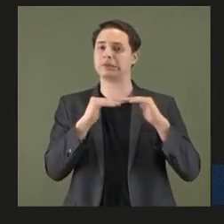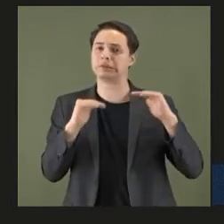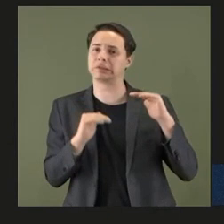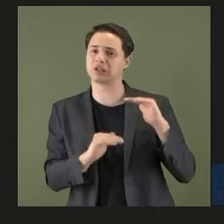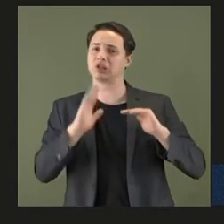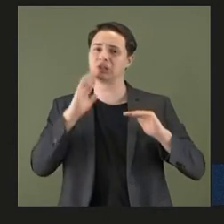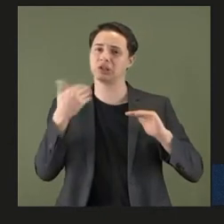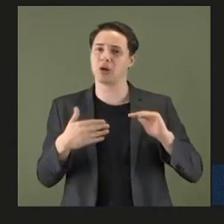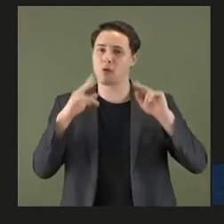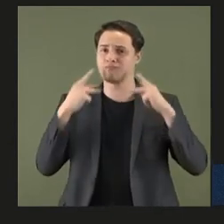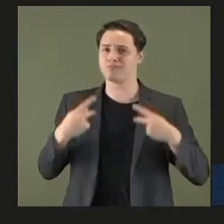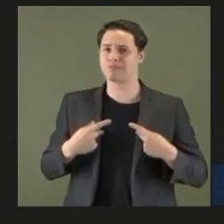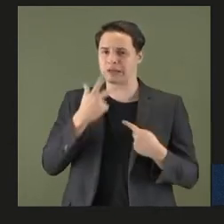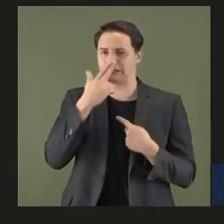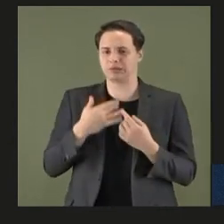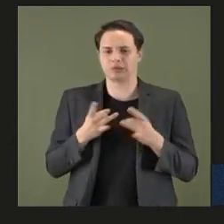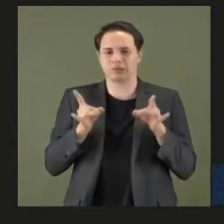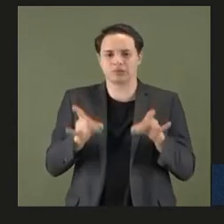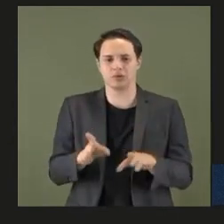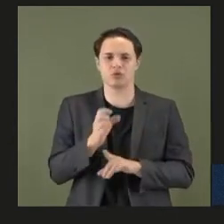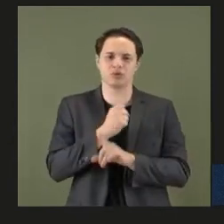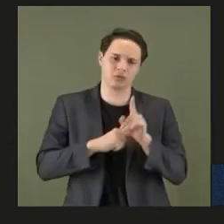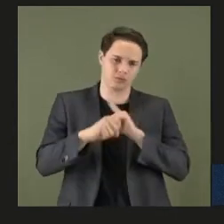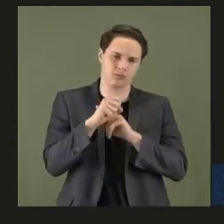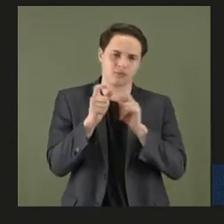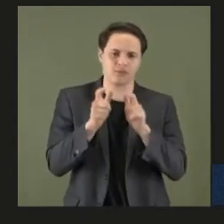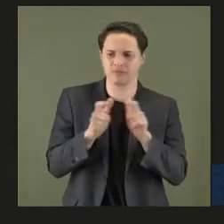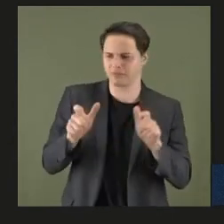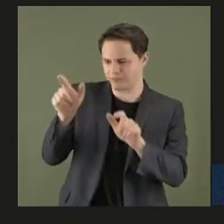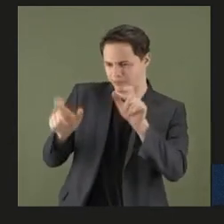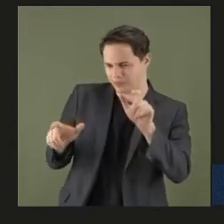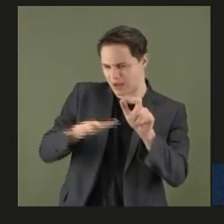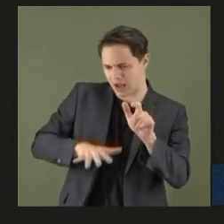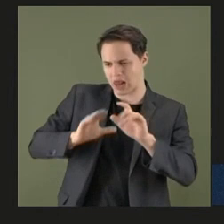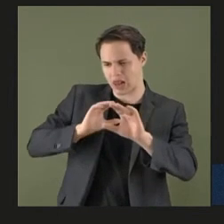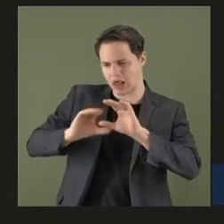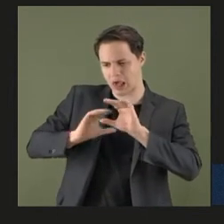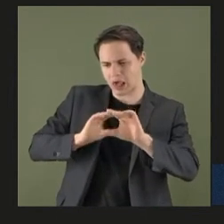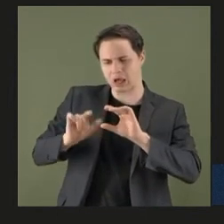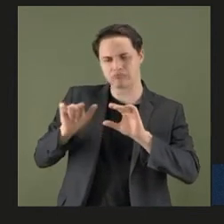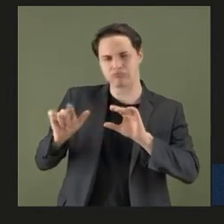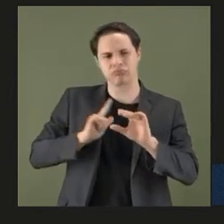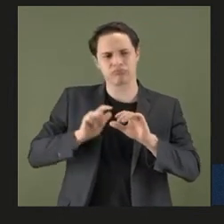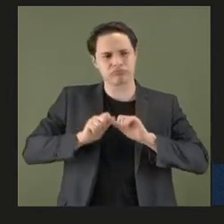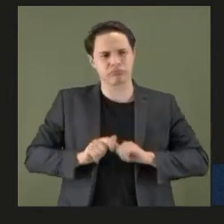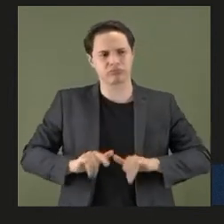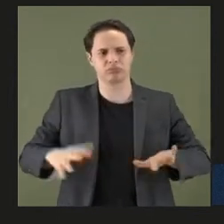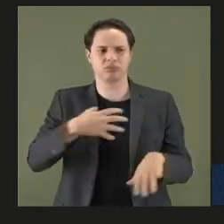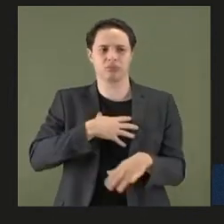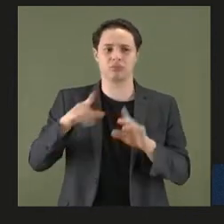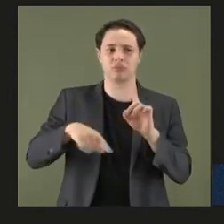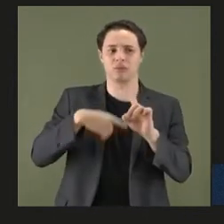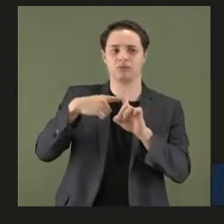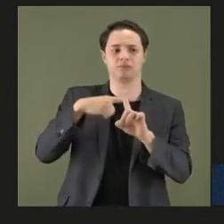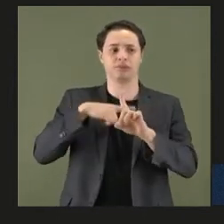subhumana de absoluta indigência social. A maioria dos veículos de comunicação repercutiu de forma